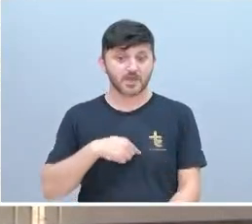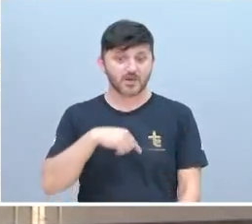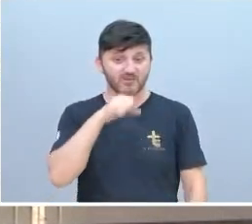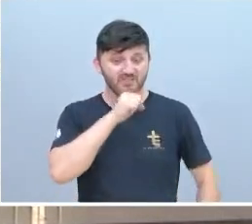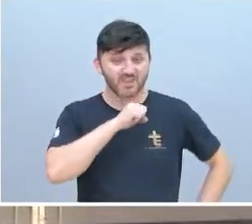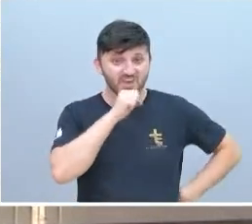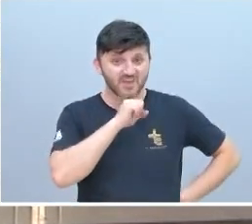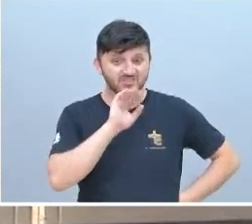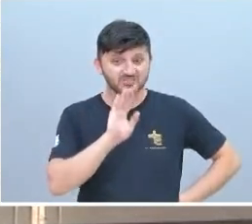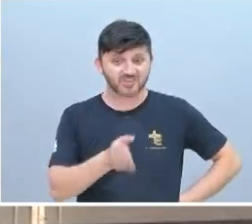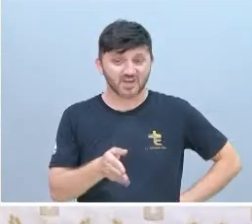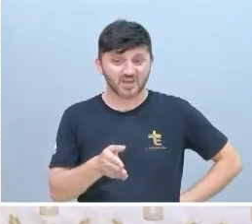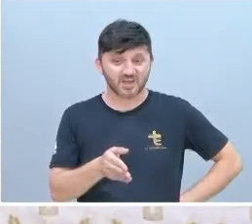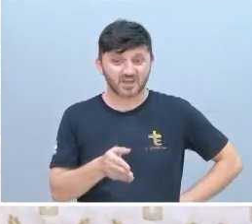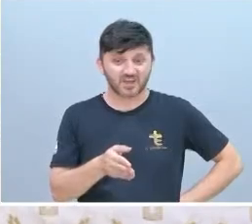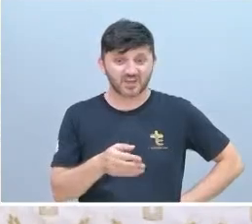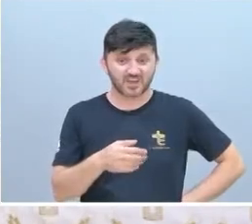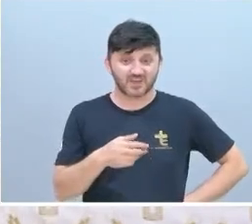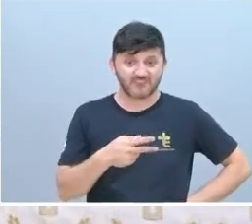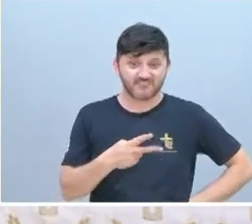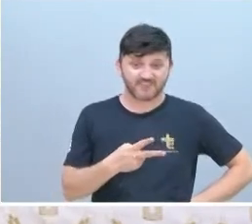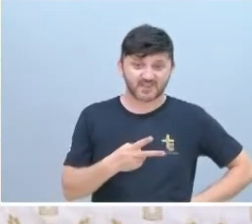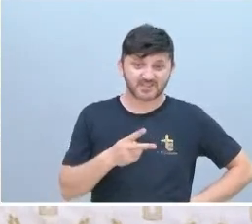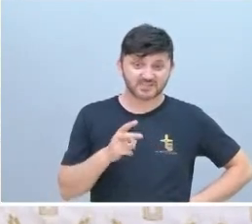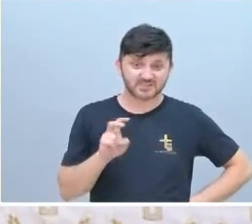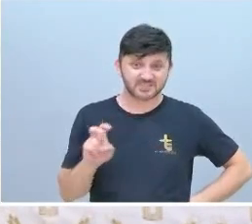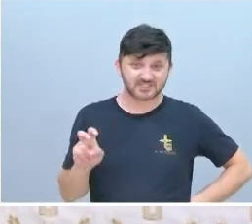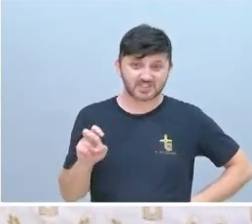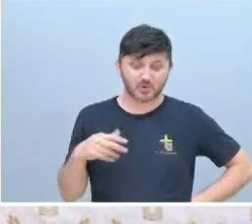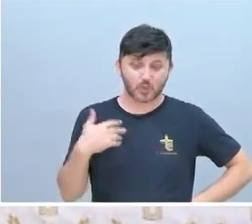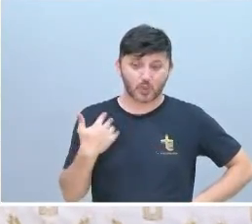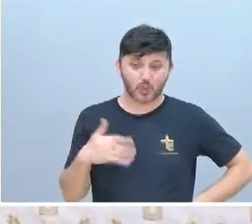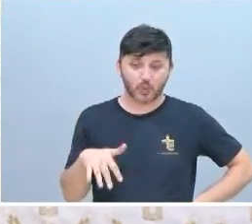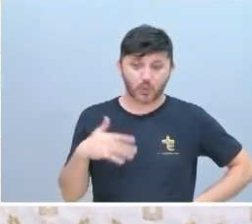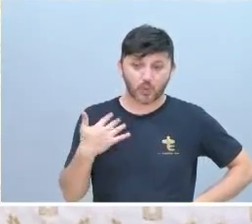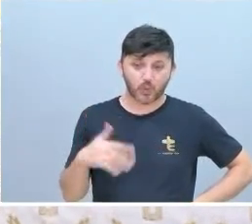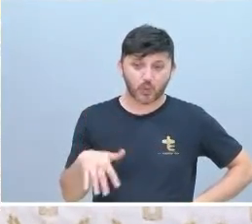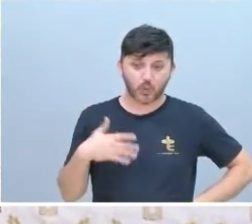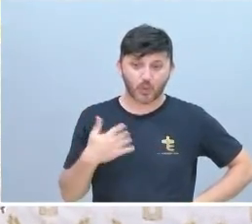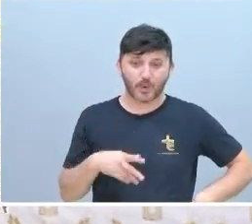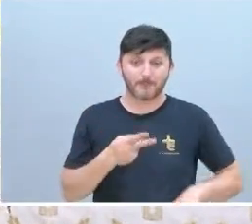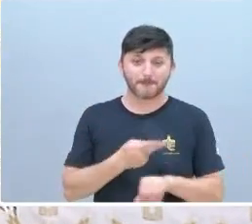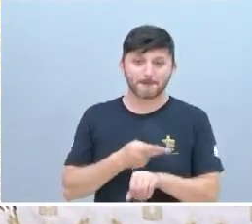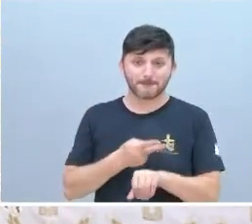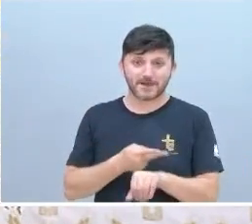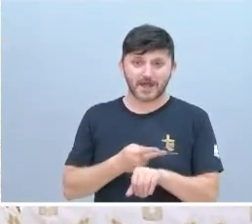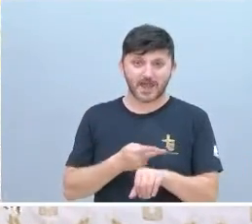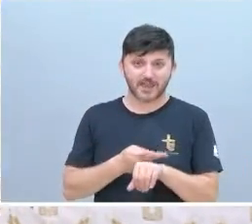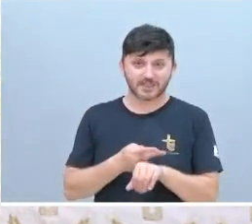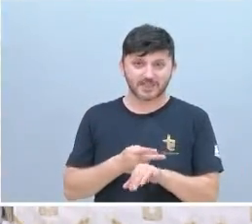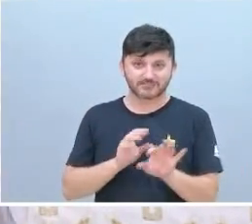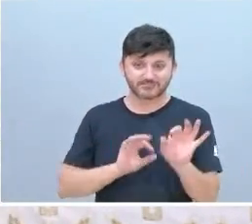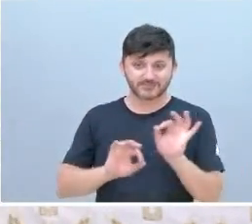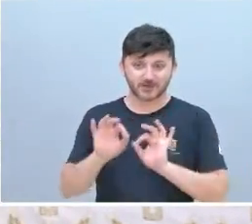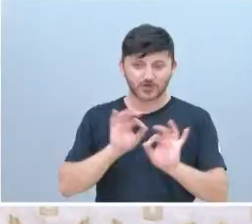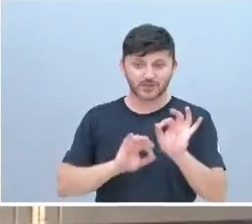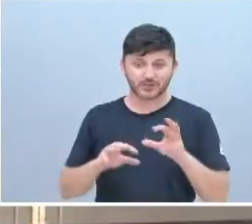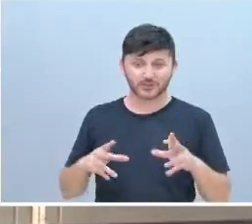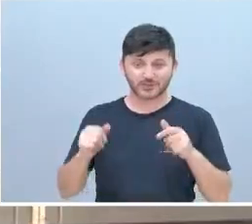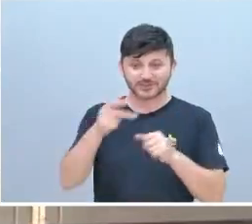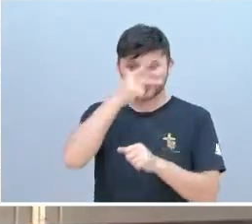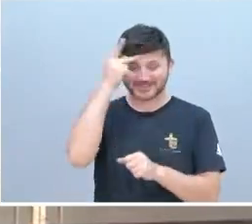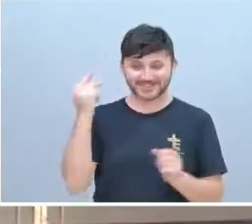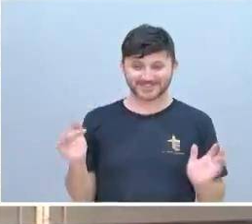Porque o ano que vem já é bodas de prata, quem diria? Aí bodas de prata assim se organiza para receber todo mundo.